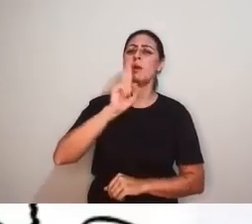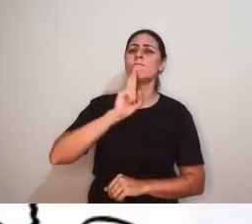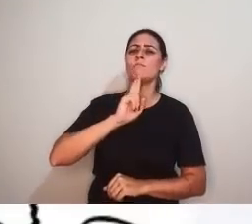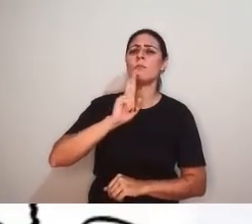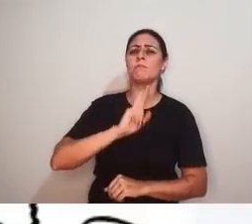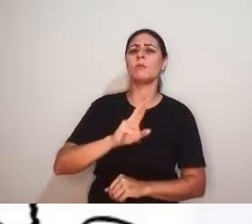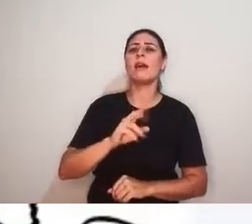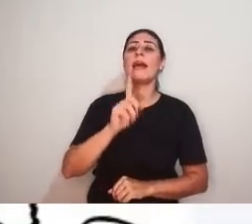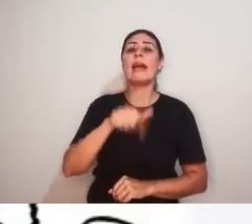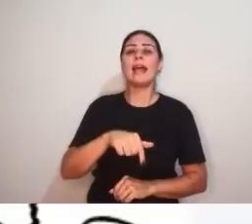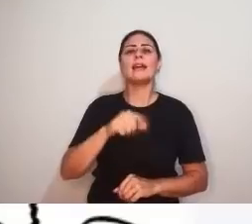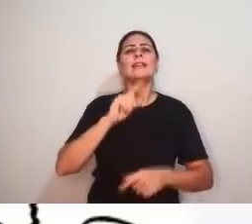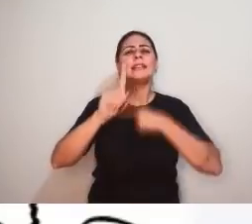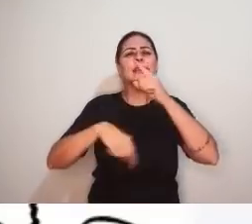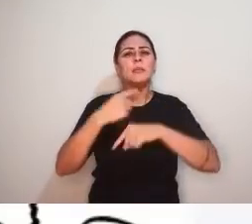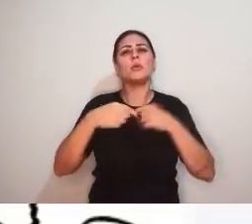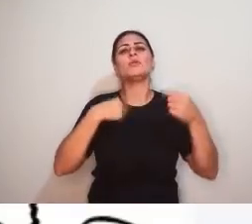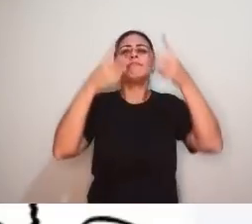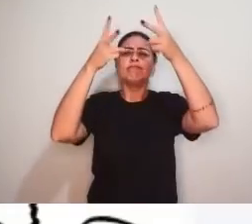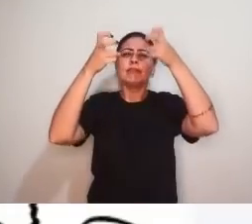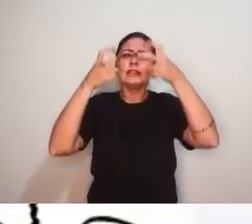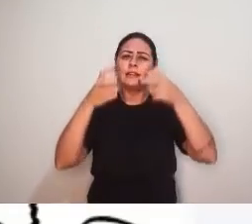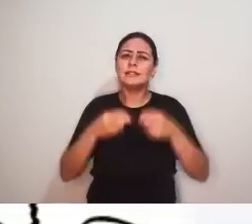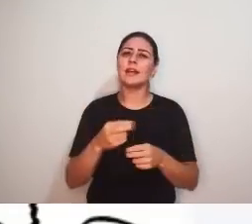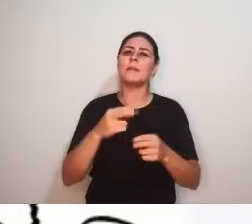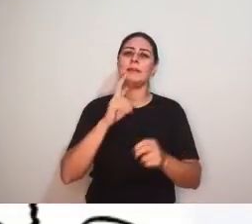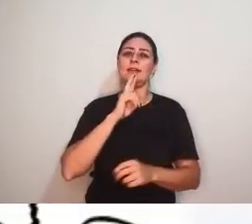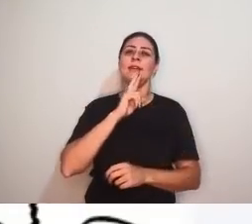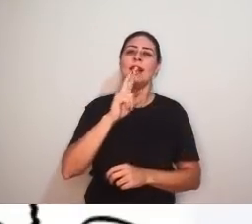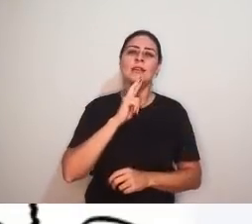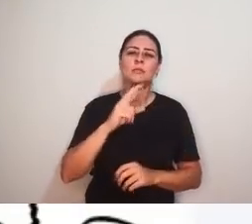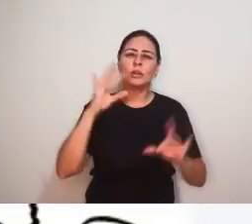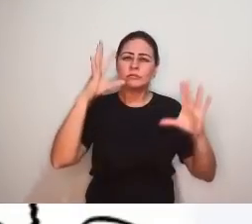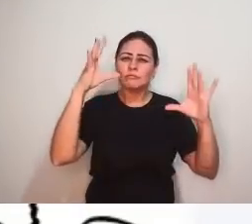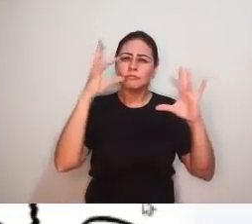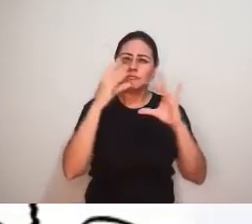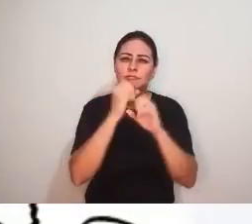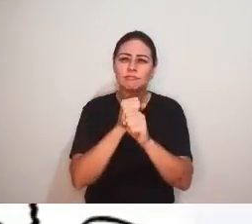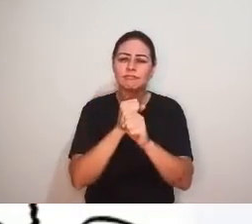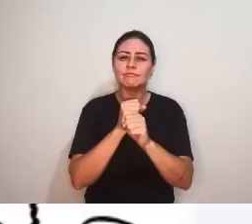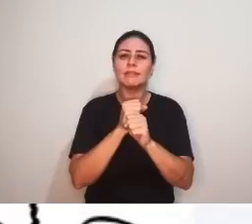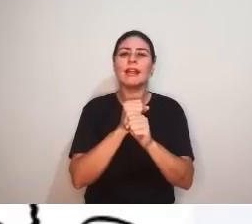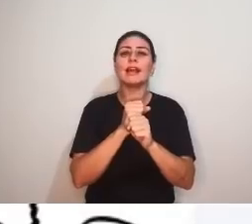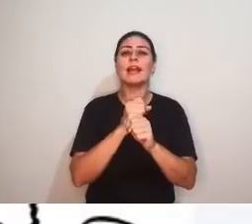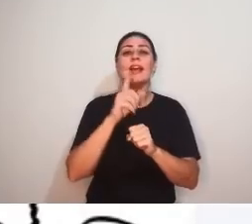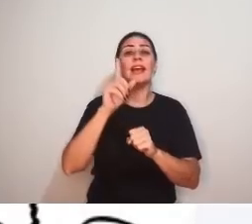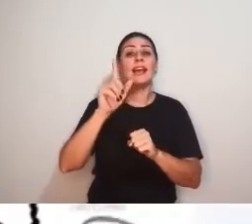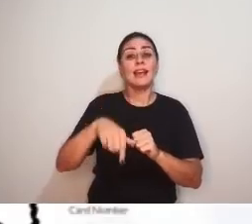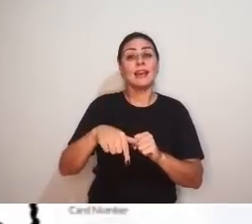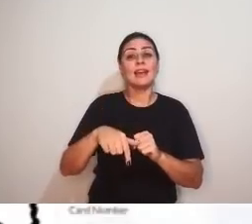respondida pelo estudante, tá? E você faz a coleta das informações desse estudante,